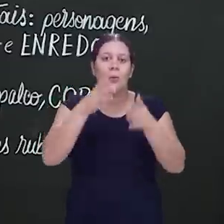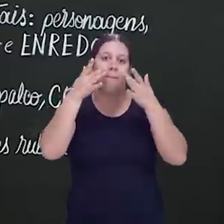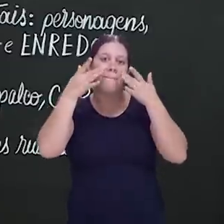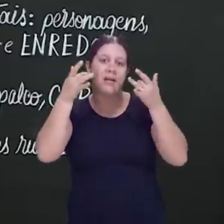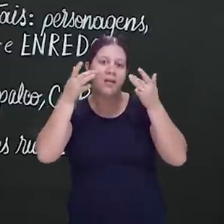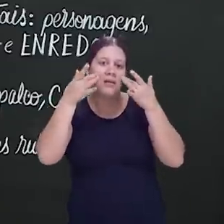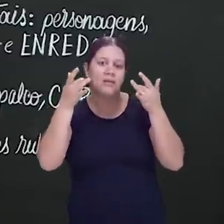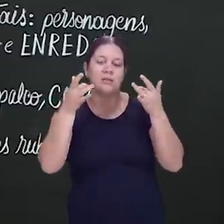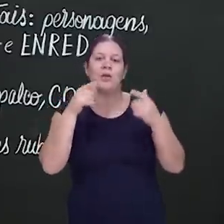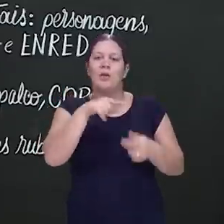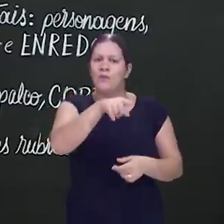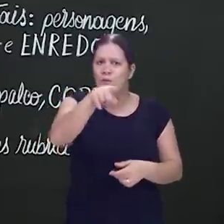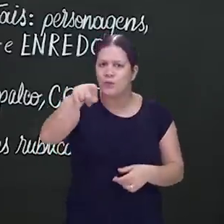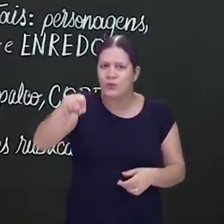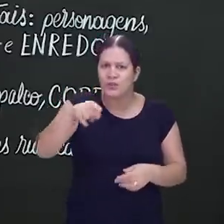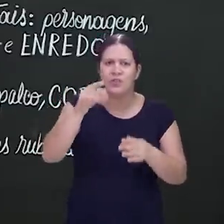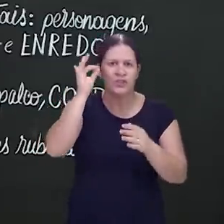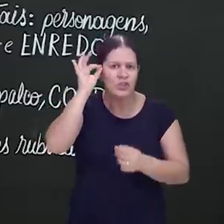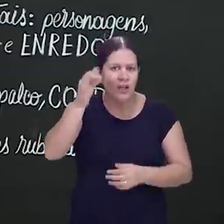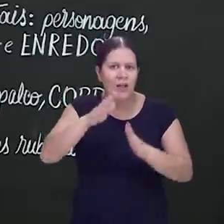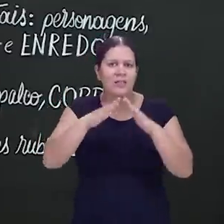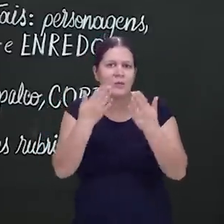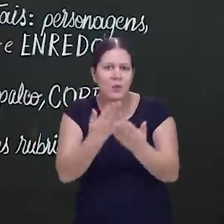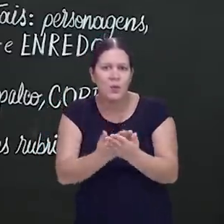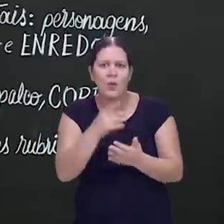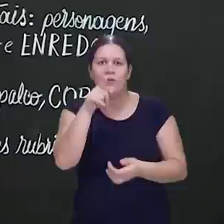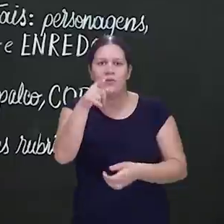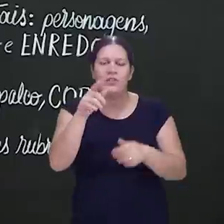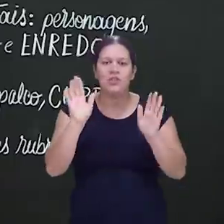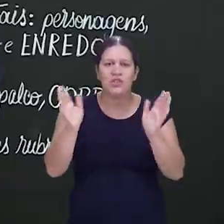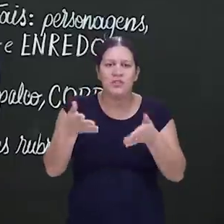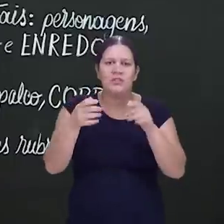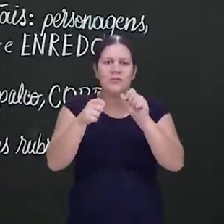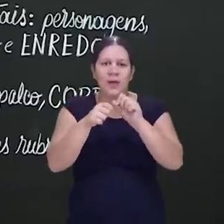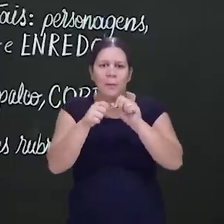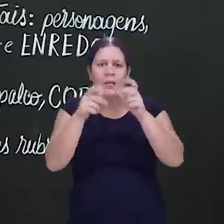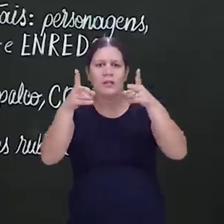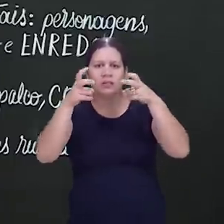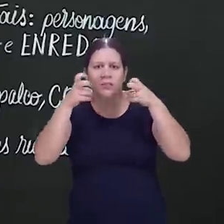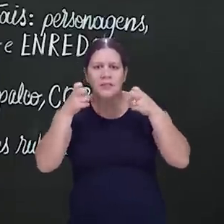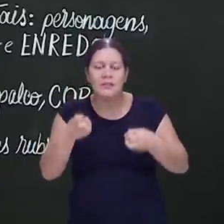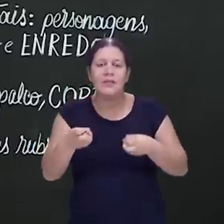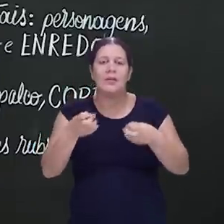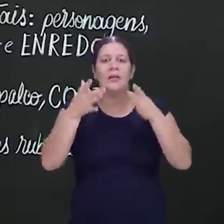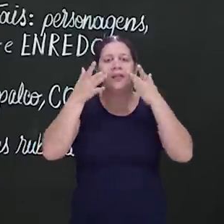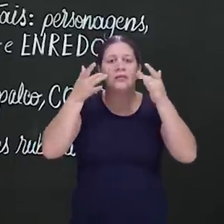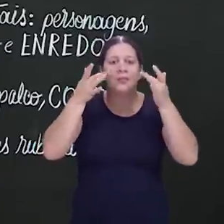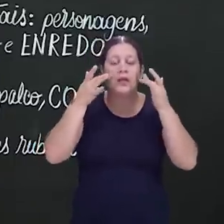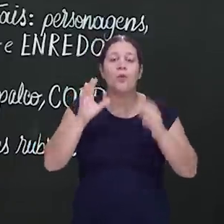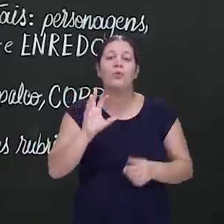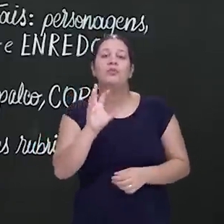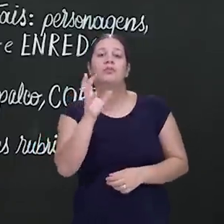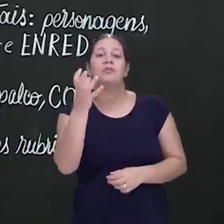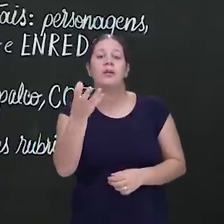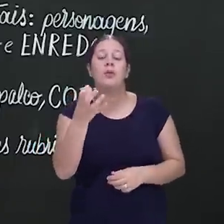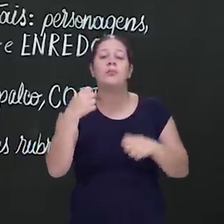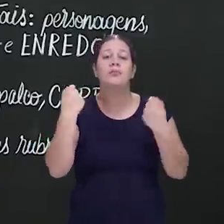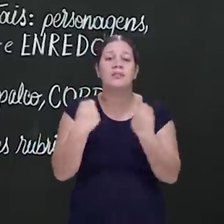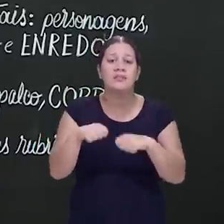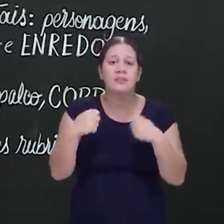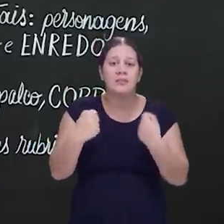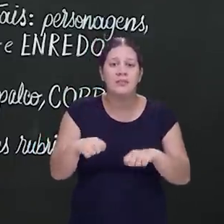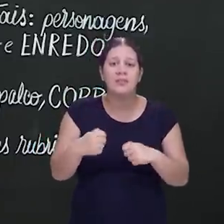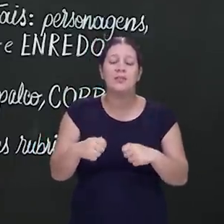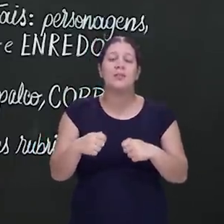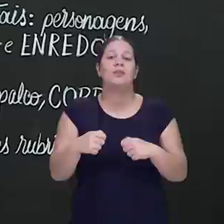teatral. Você, na sua escola, já fez uma montagem de um teatrinho, de uma dramatização, deve ter percebido para que essa encenação acontecesse, foi